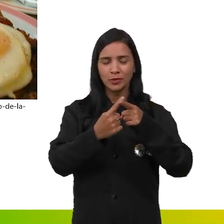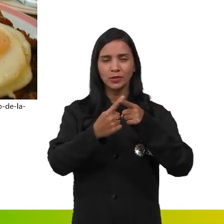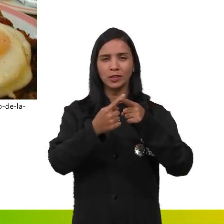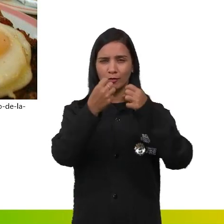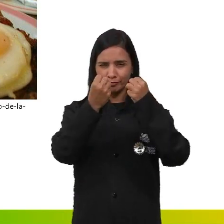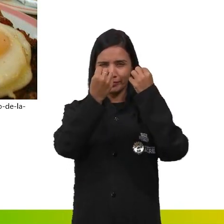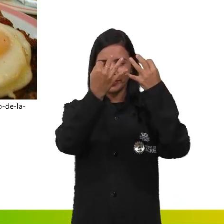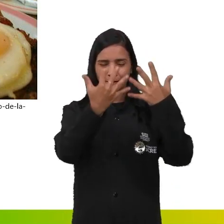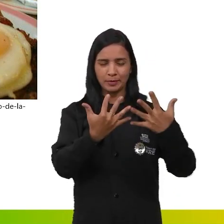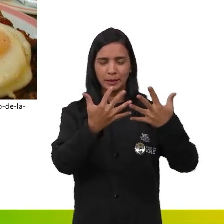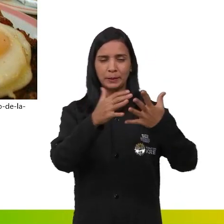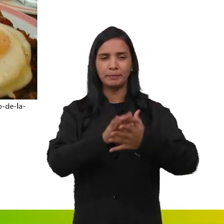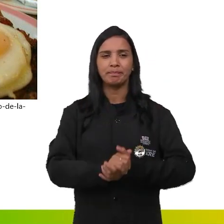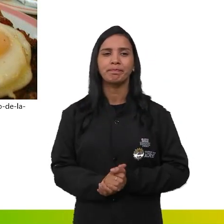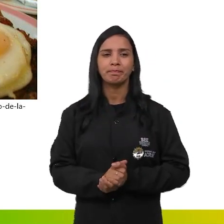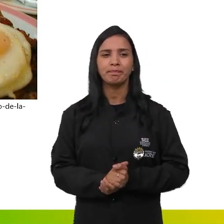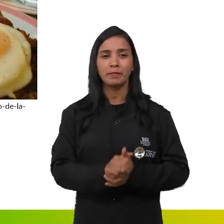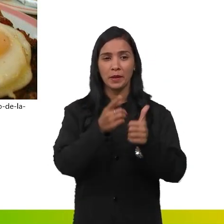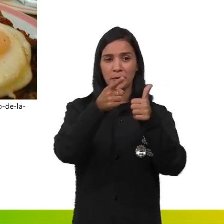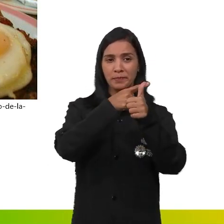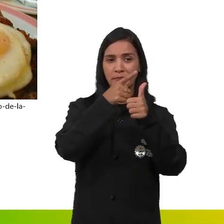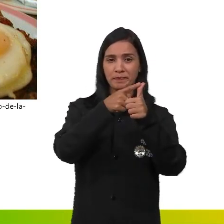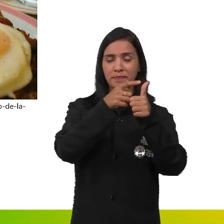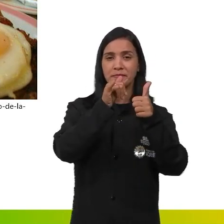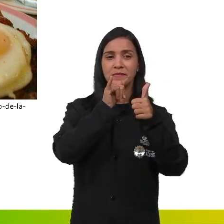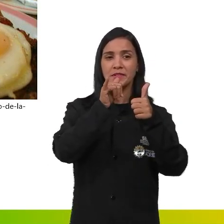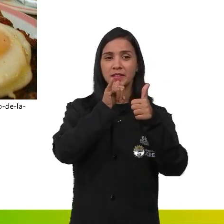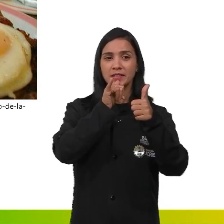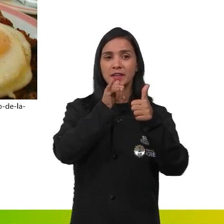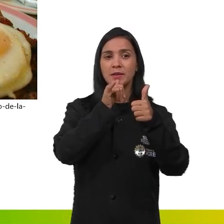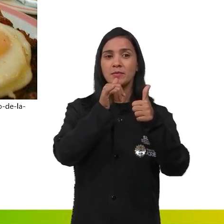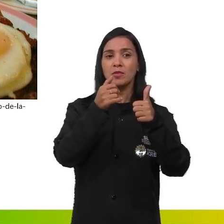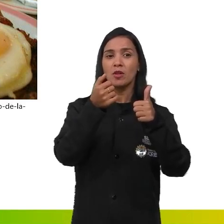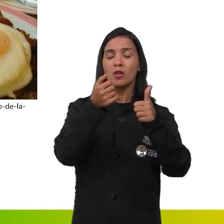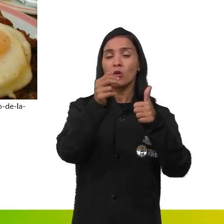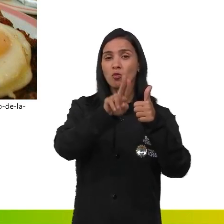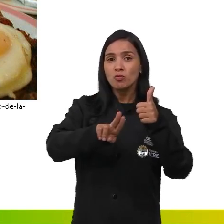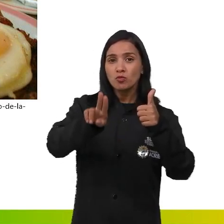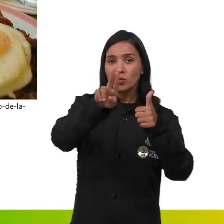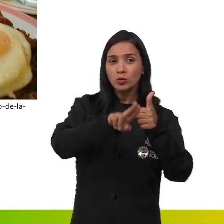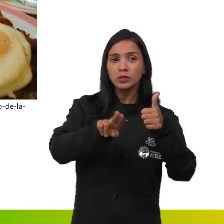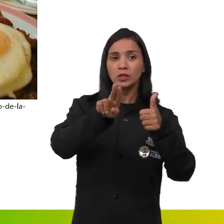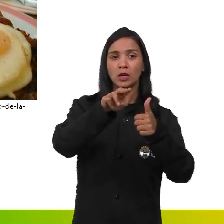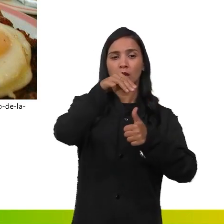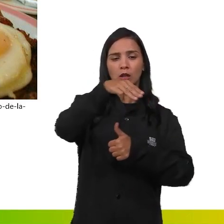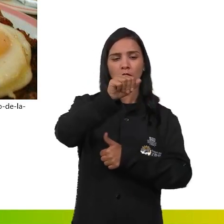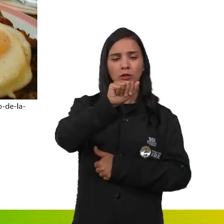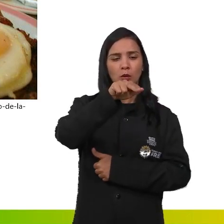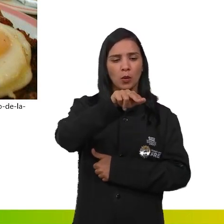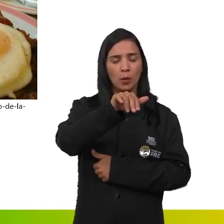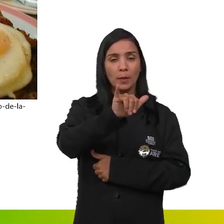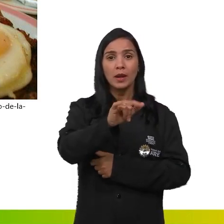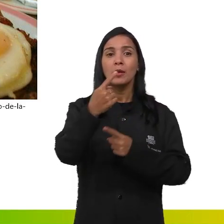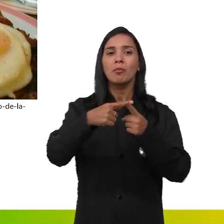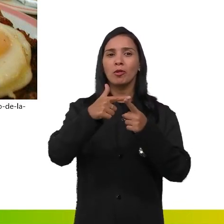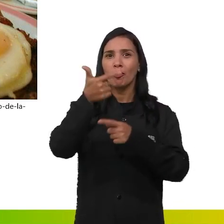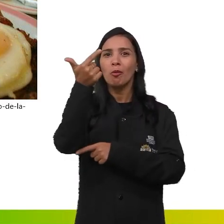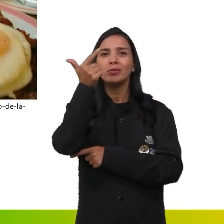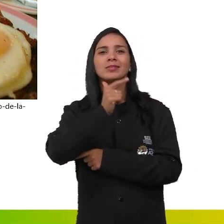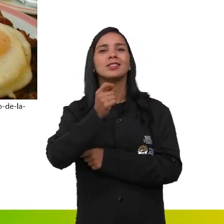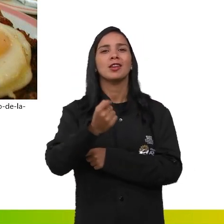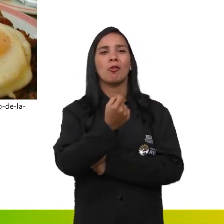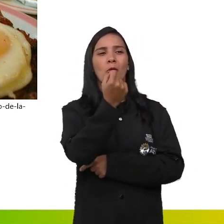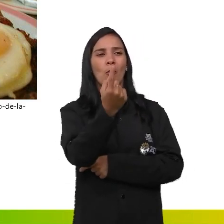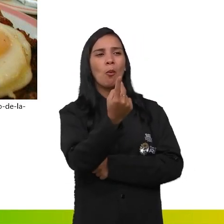alternativa. No caso aqui do primeiro exemplo, nós estamos utilizando o how many porque ele é contável. Lembra que eu falei